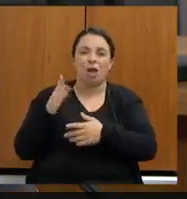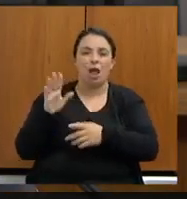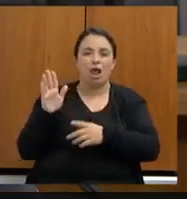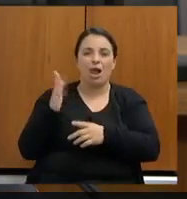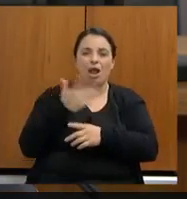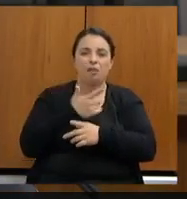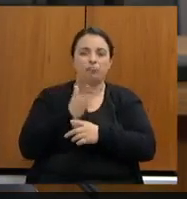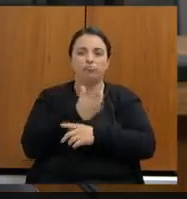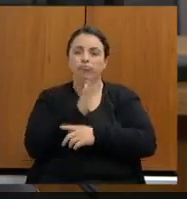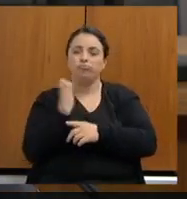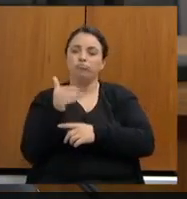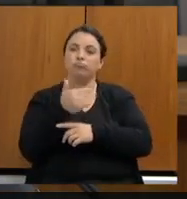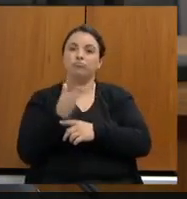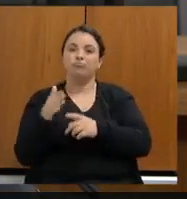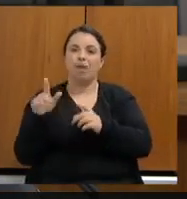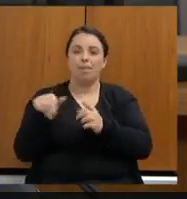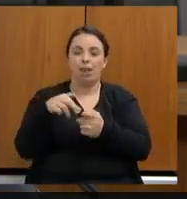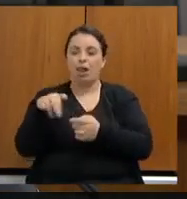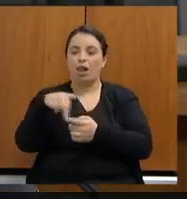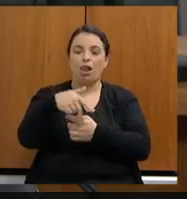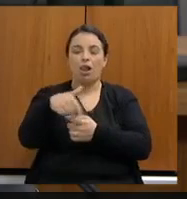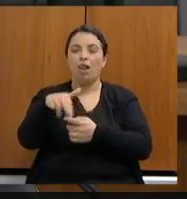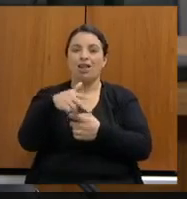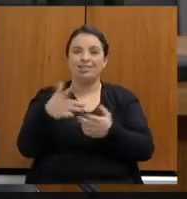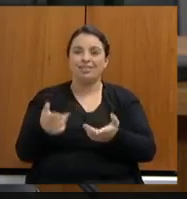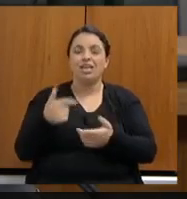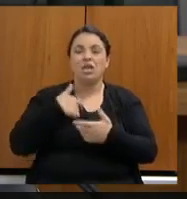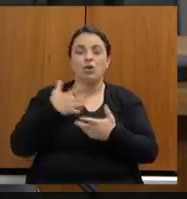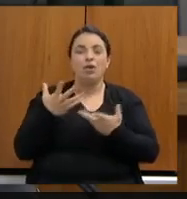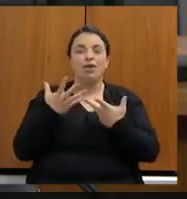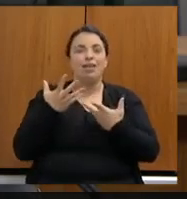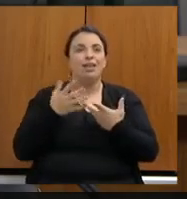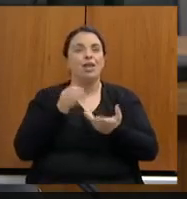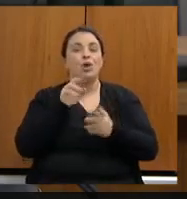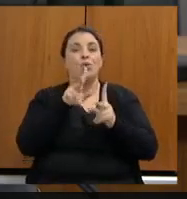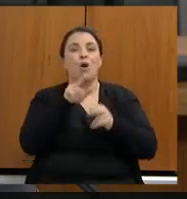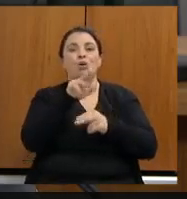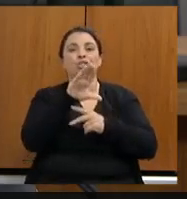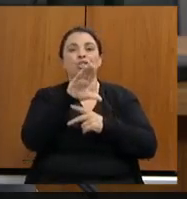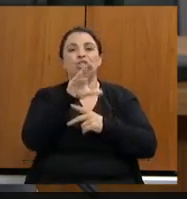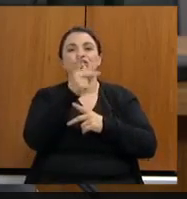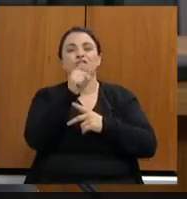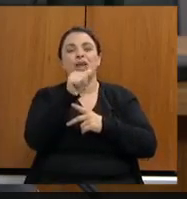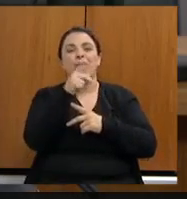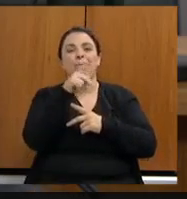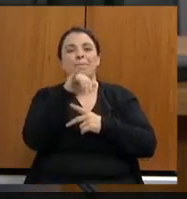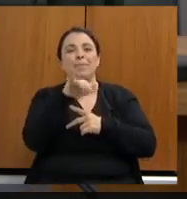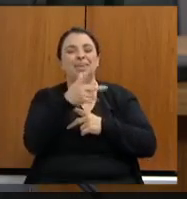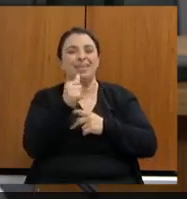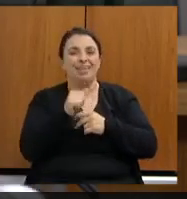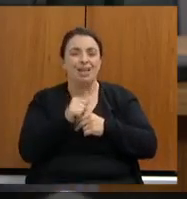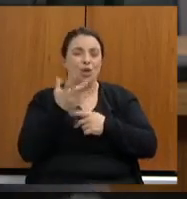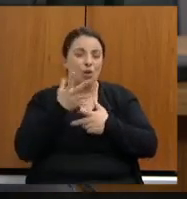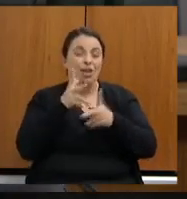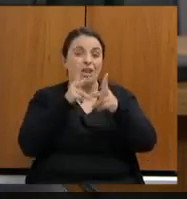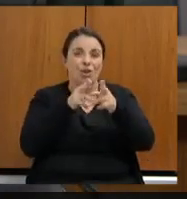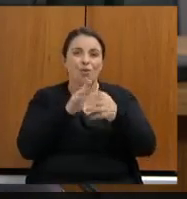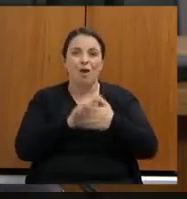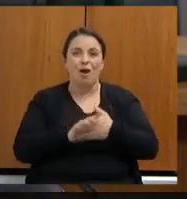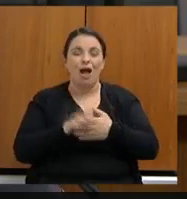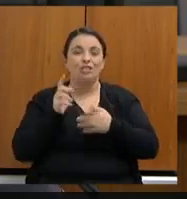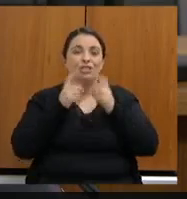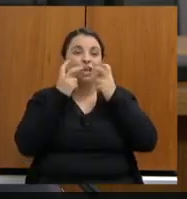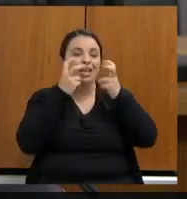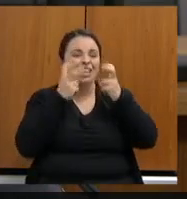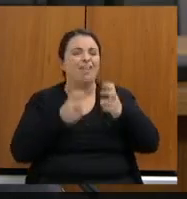Alvorada da vila oeste é melhor né a gente gritava Castiga chapinha Ele defende a bola